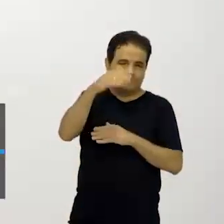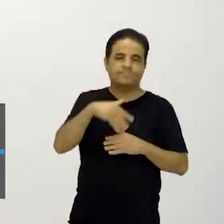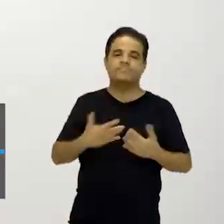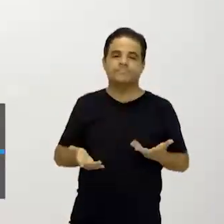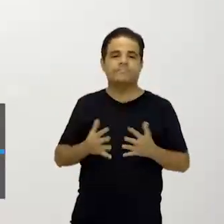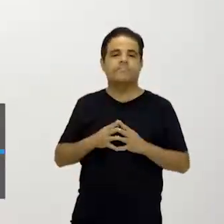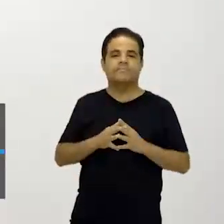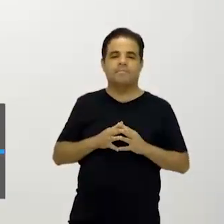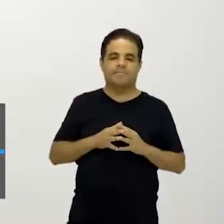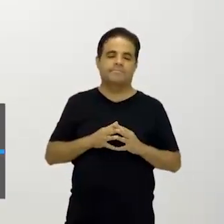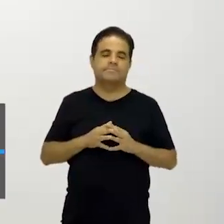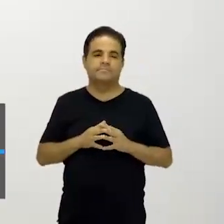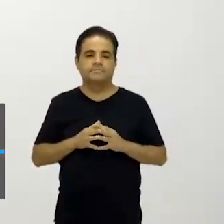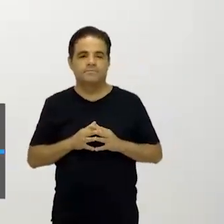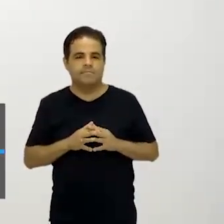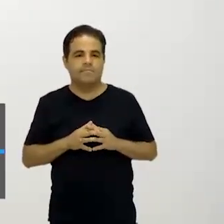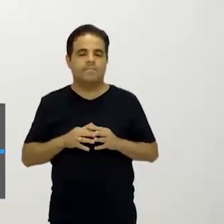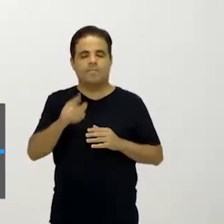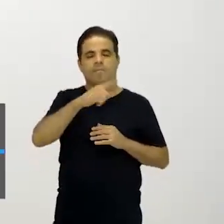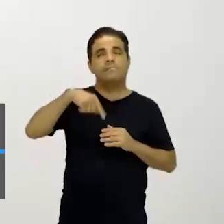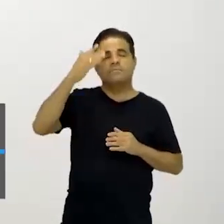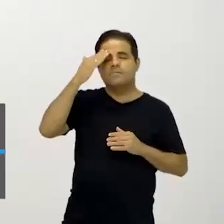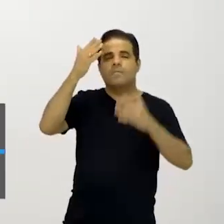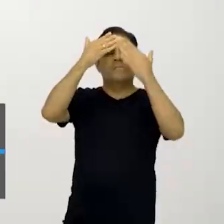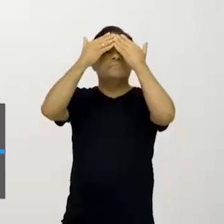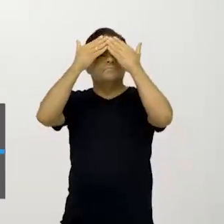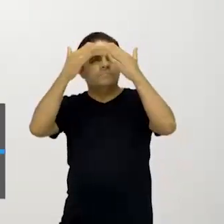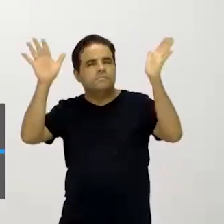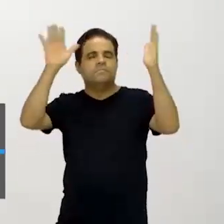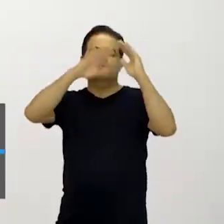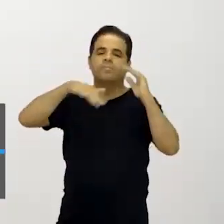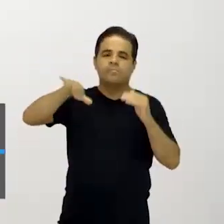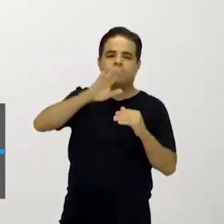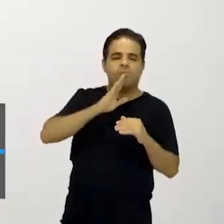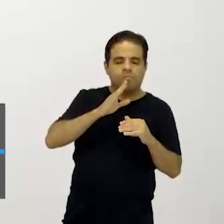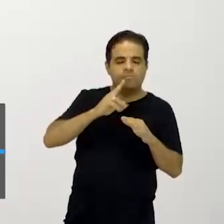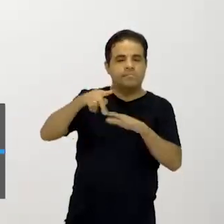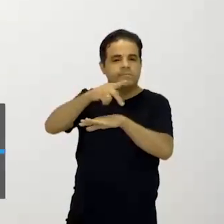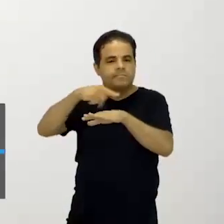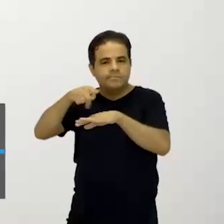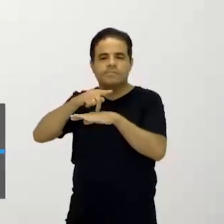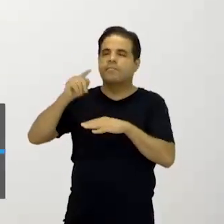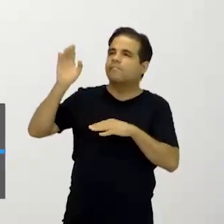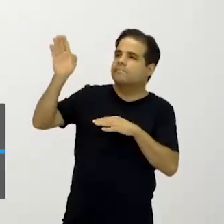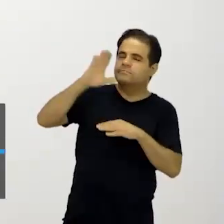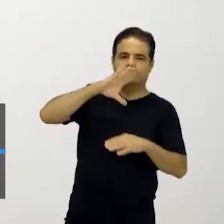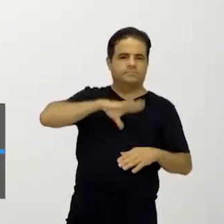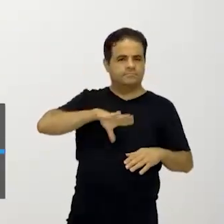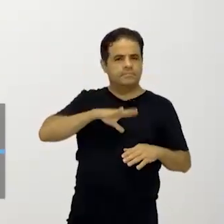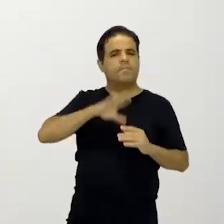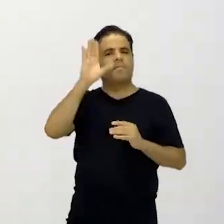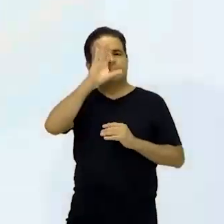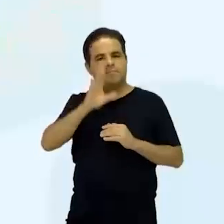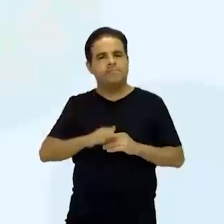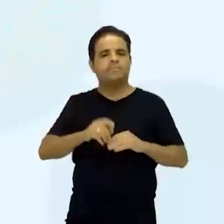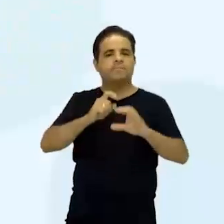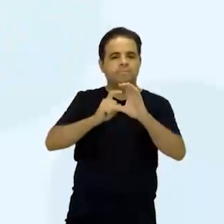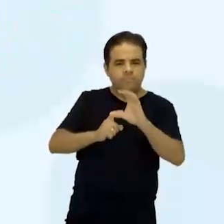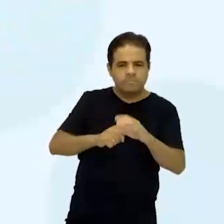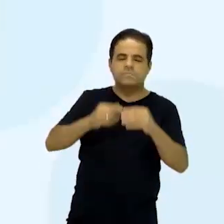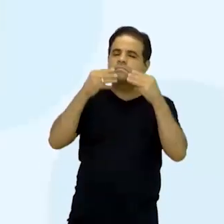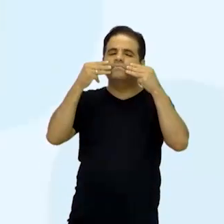bandeira. Eu só iria até o número 4. Mas enfim, é só pra gente ter um panorama, né? Conhecer um pouquinho esses países. Portugal, Brasil,